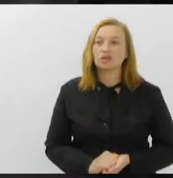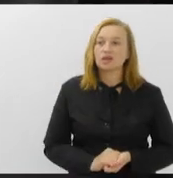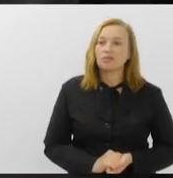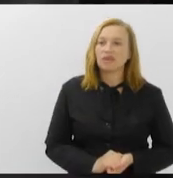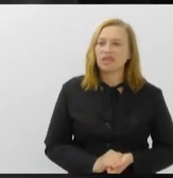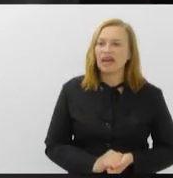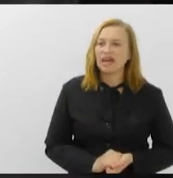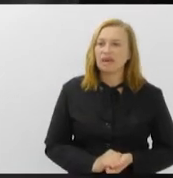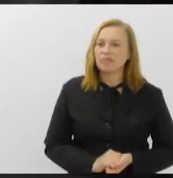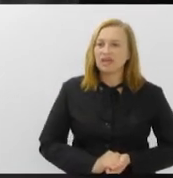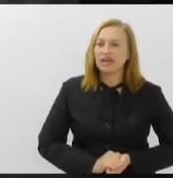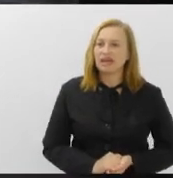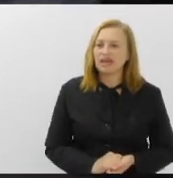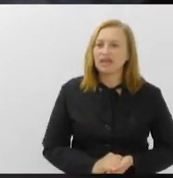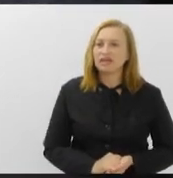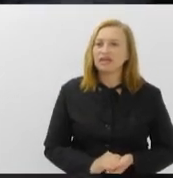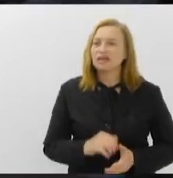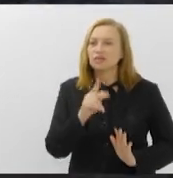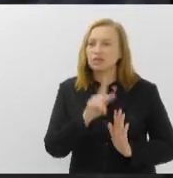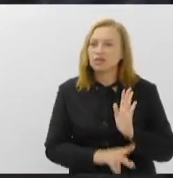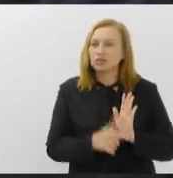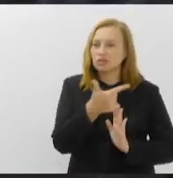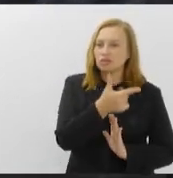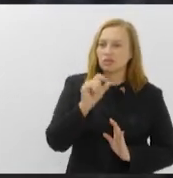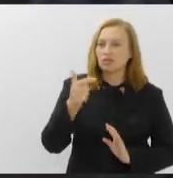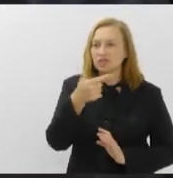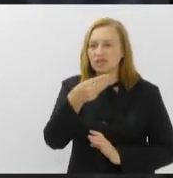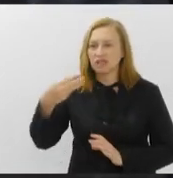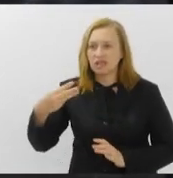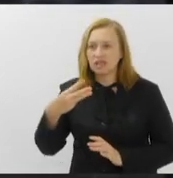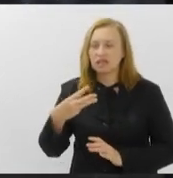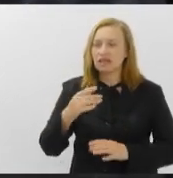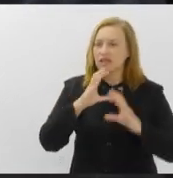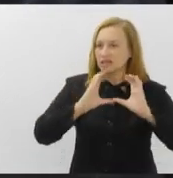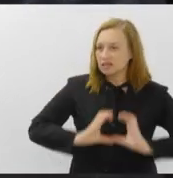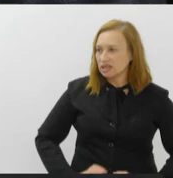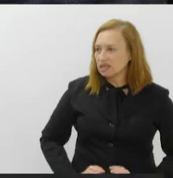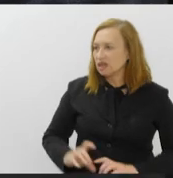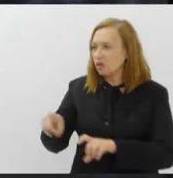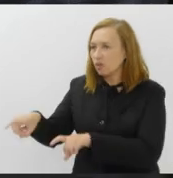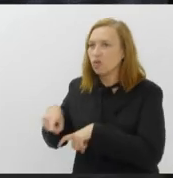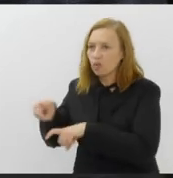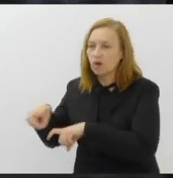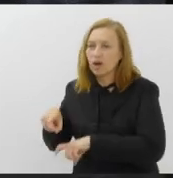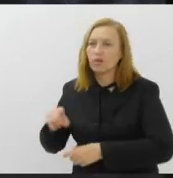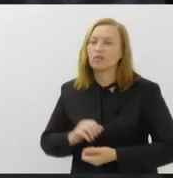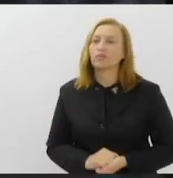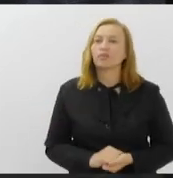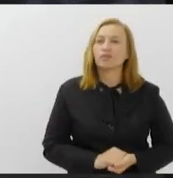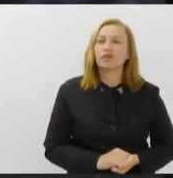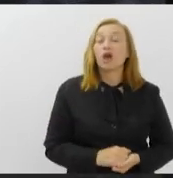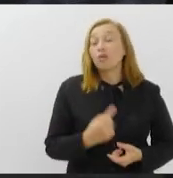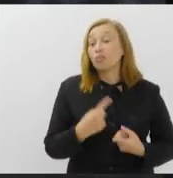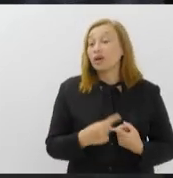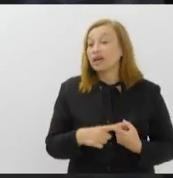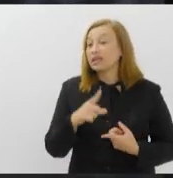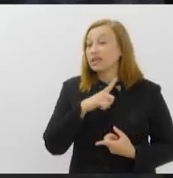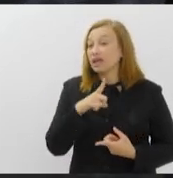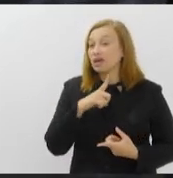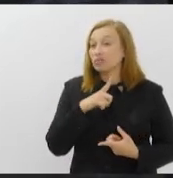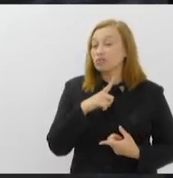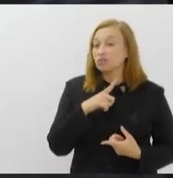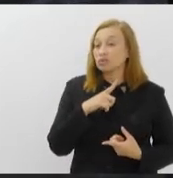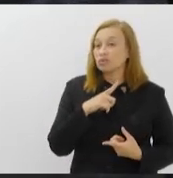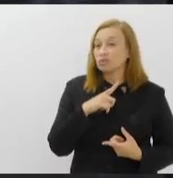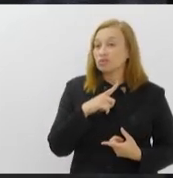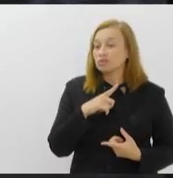que a gente abraçou o projeto em 2023 chamado Cidadania Rural, que a gente batizou desse jeito, né? Porque nós temos duas